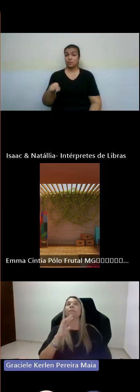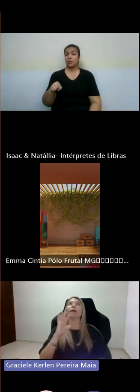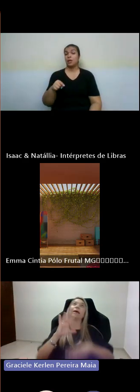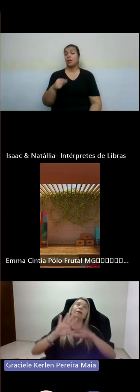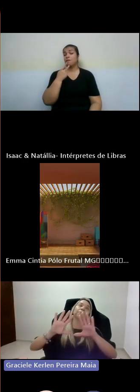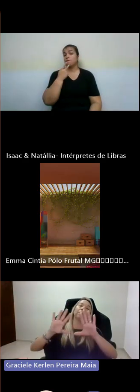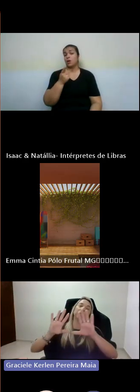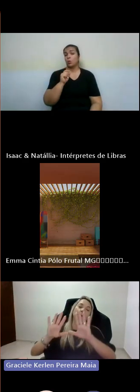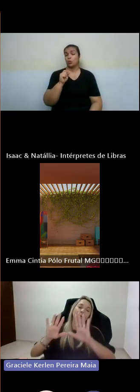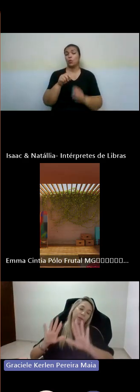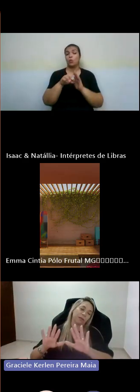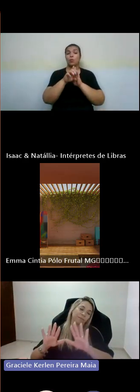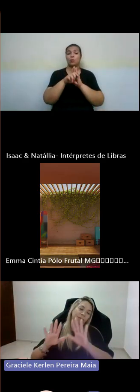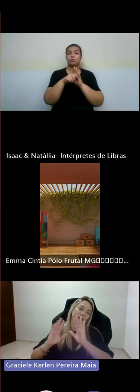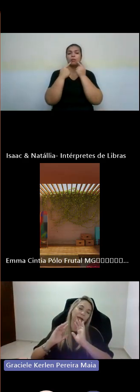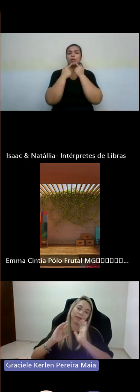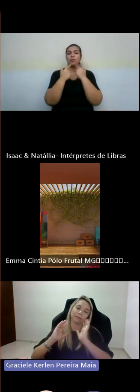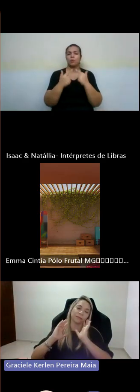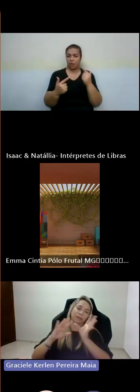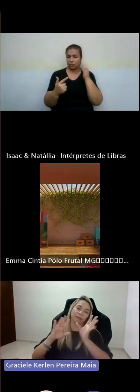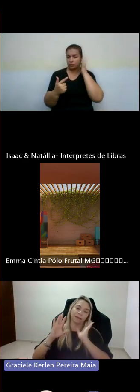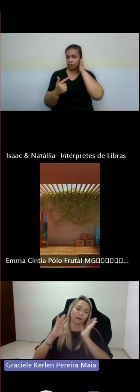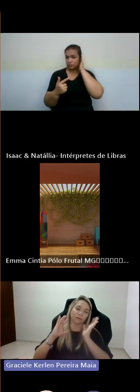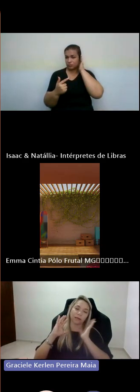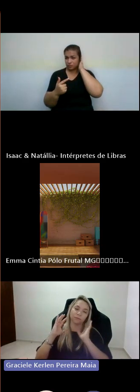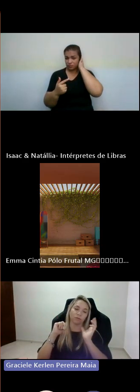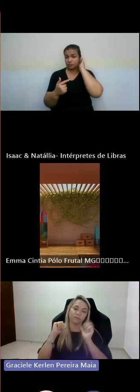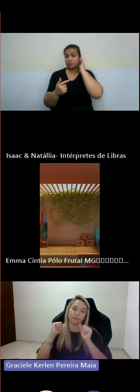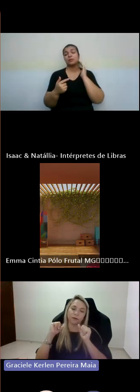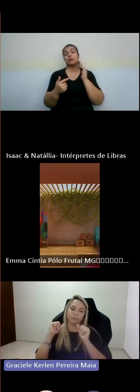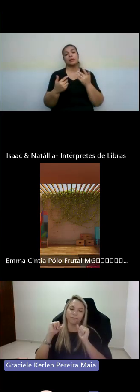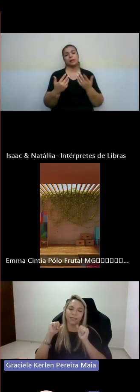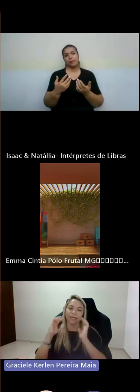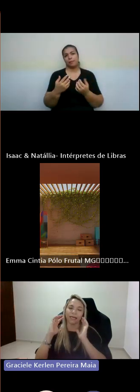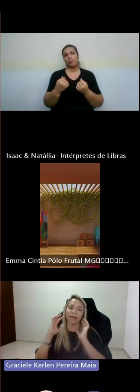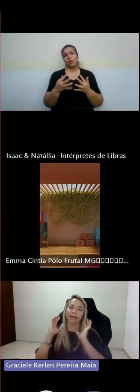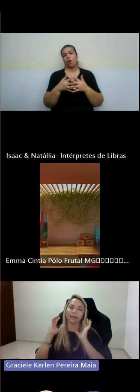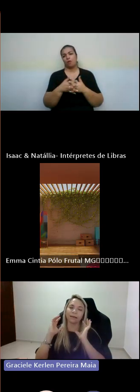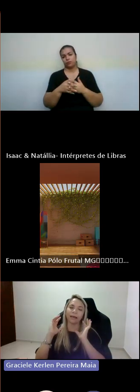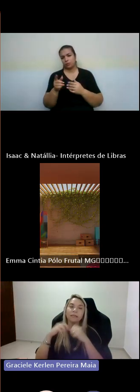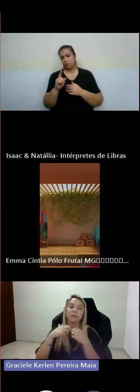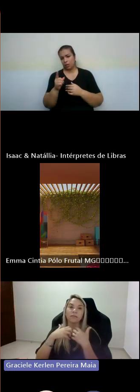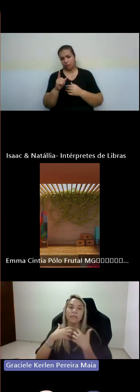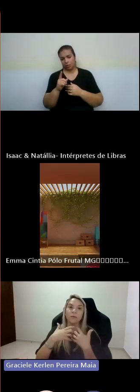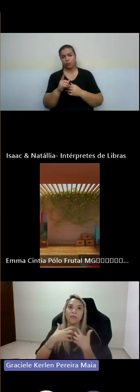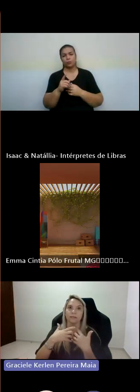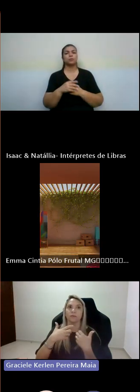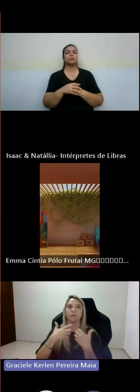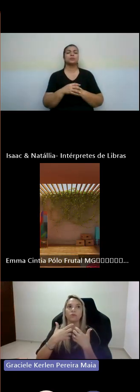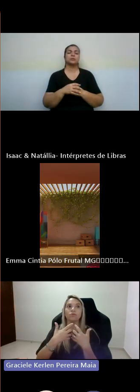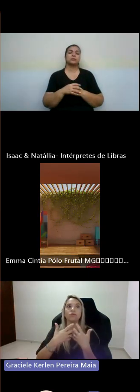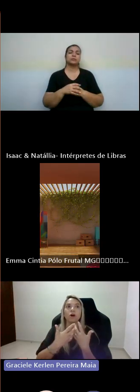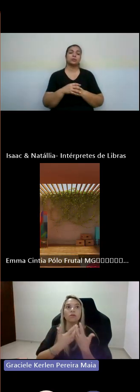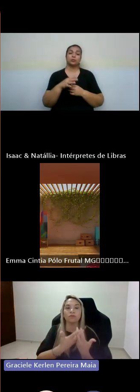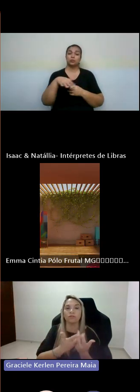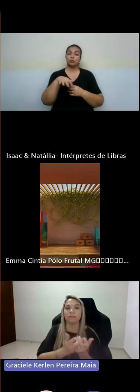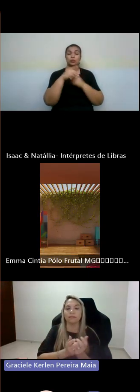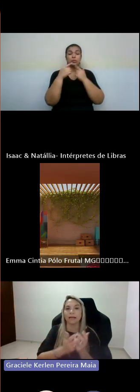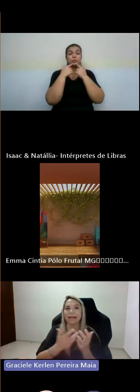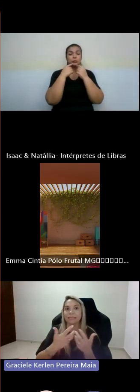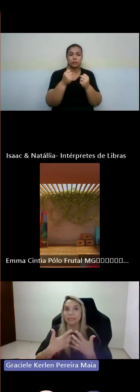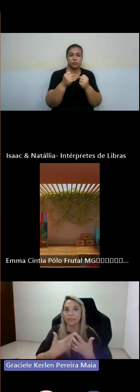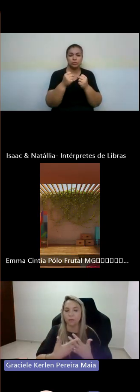linguagem, primeiro aqui, sem causar muita confusão, entre os linguistas, os